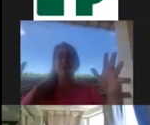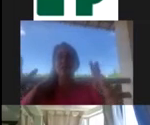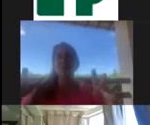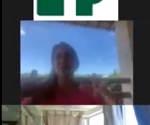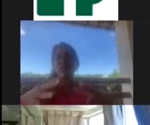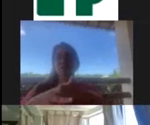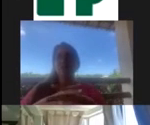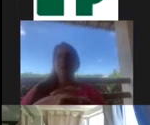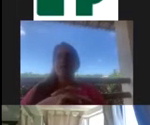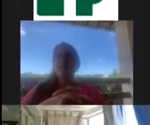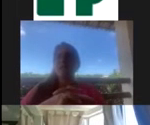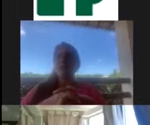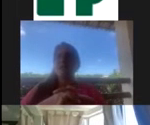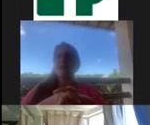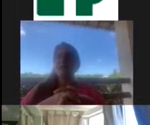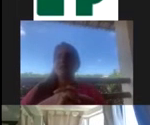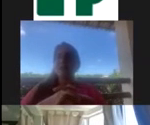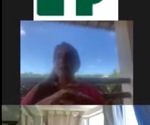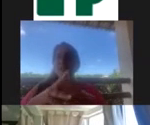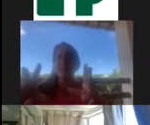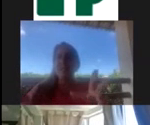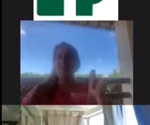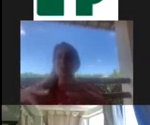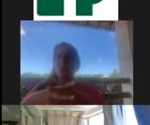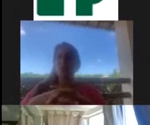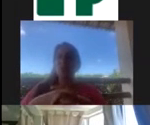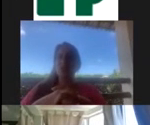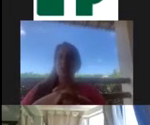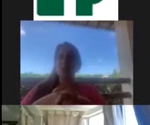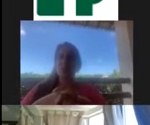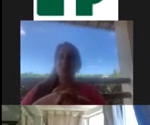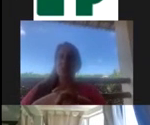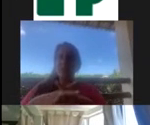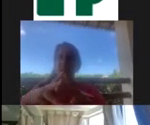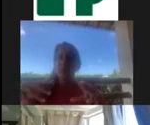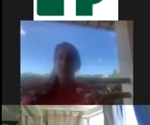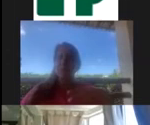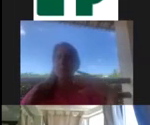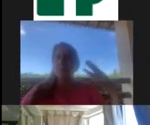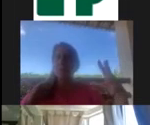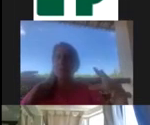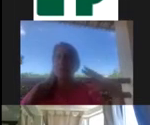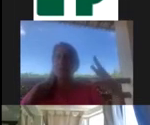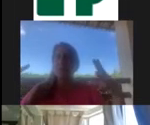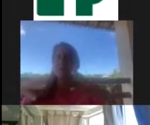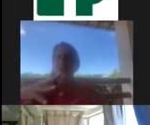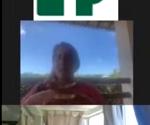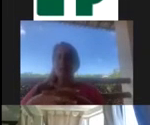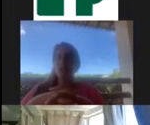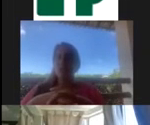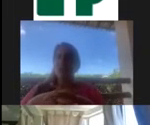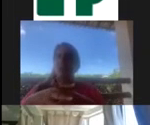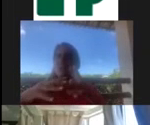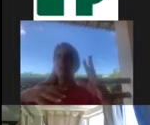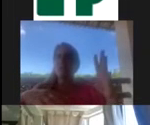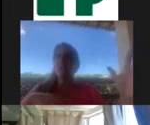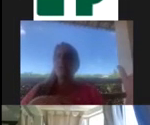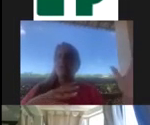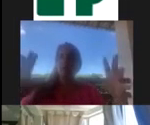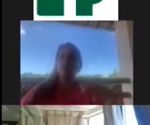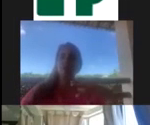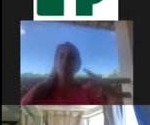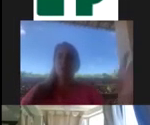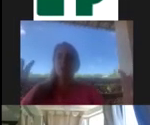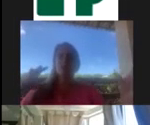marcar para que as pessoas venham e assinem, né, assinem pessoalmente. Exatamente por essa questão do certificado digital, você